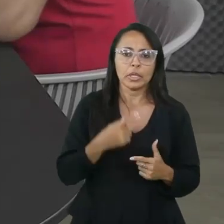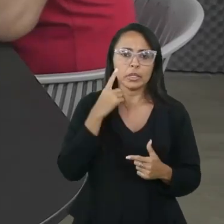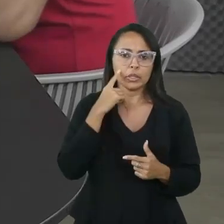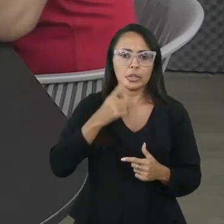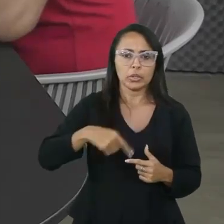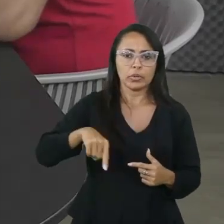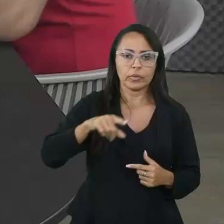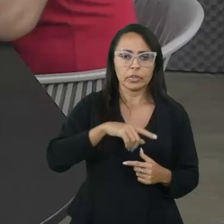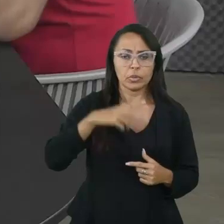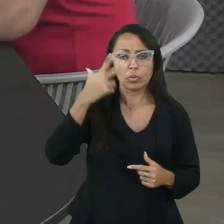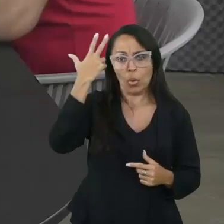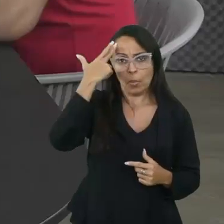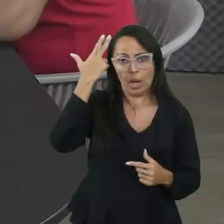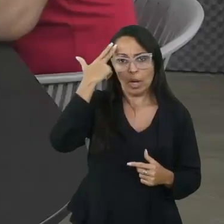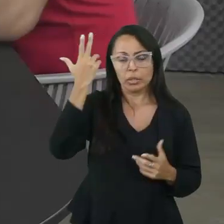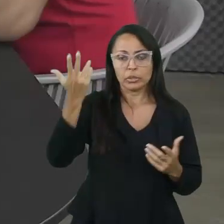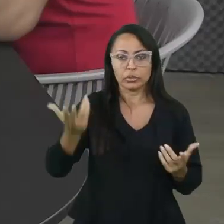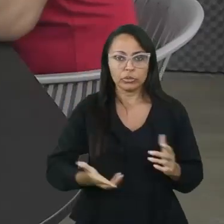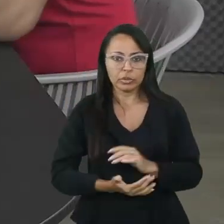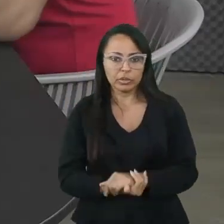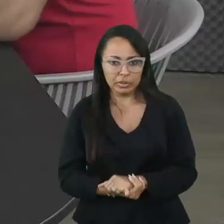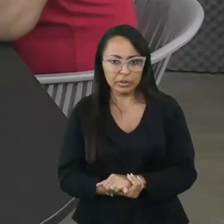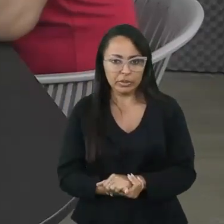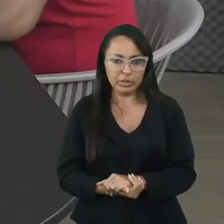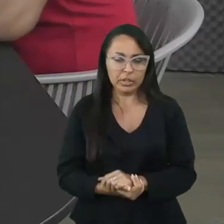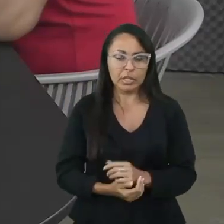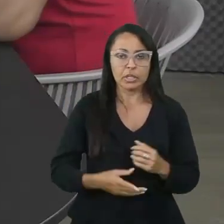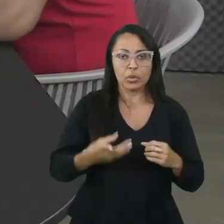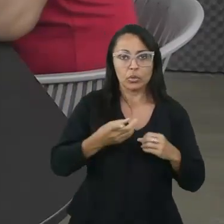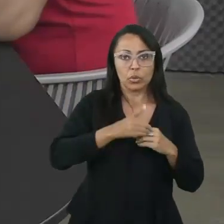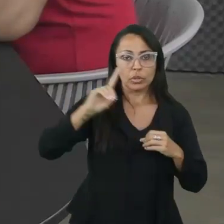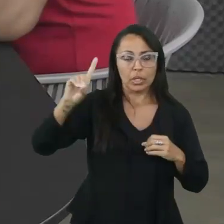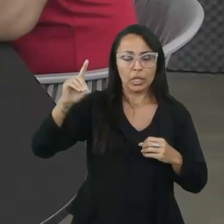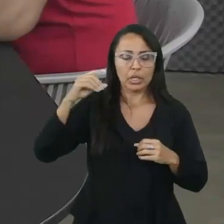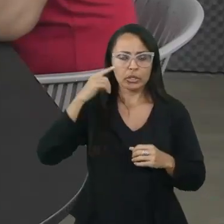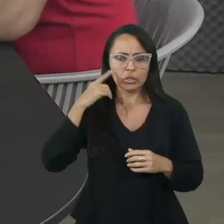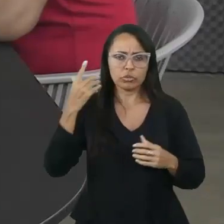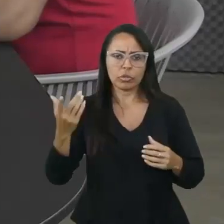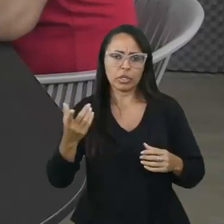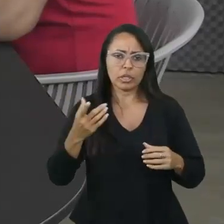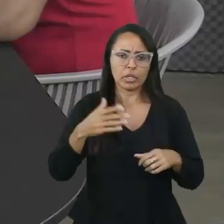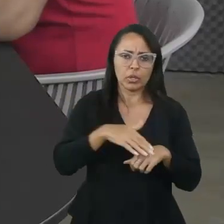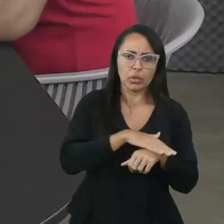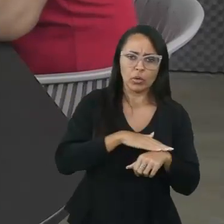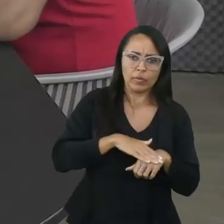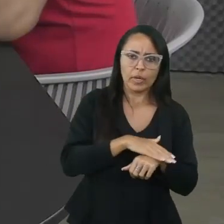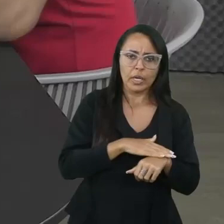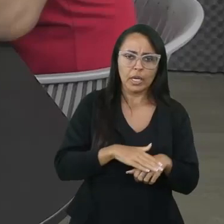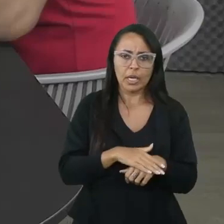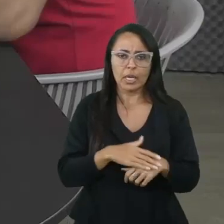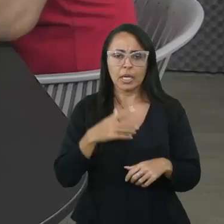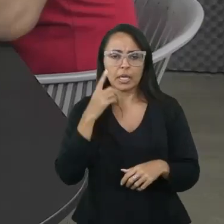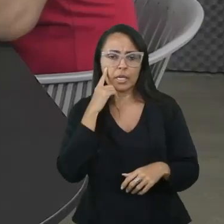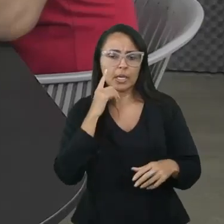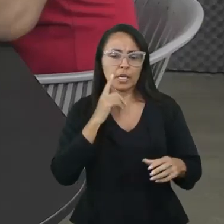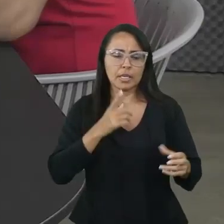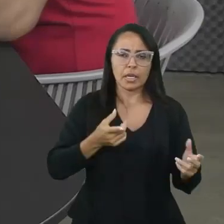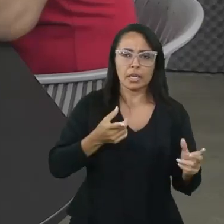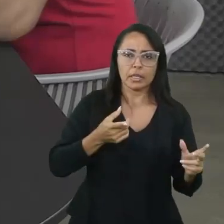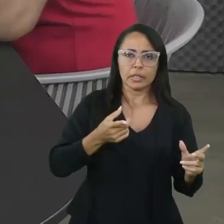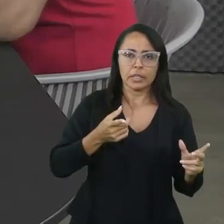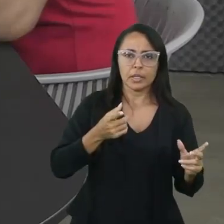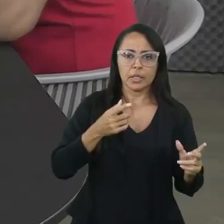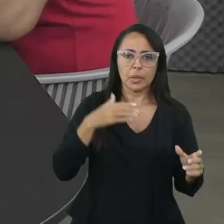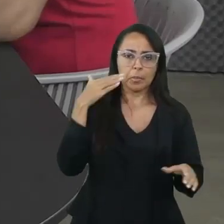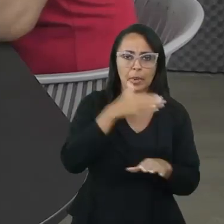pessoas normais. Estão vendo que são doutores, são pessoas normais, que chegam, que conversam, que riem, que participam dos nossos trabalhos, que